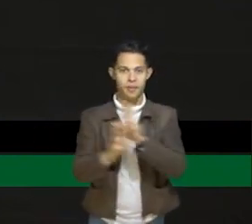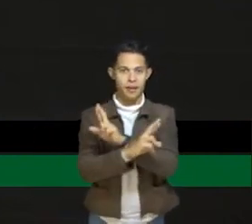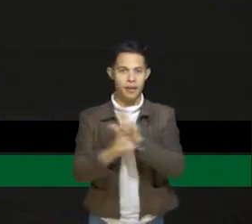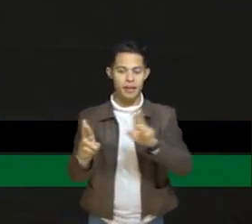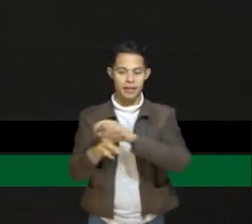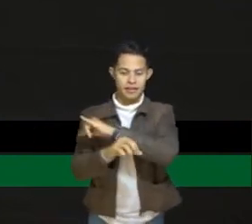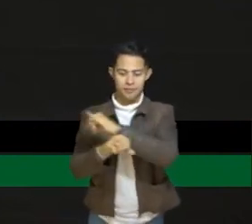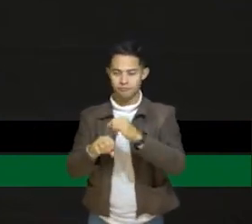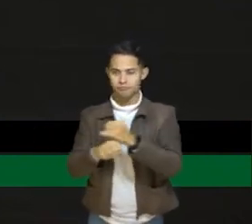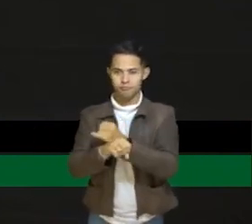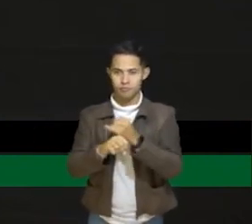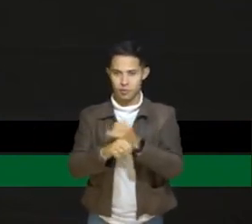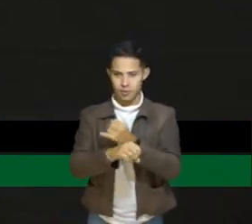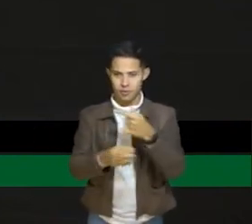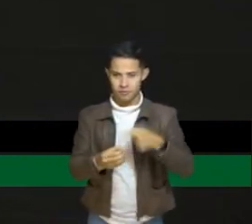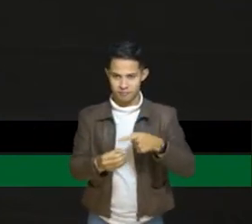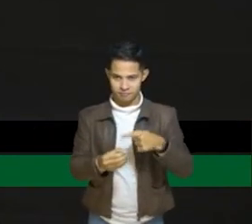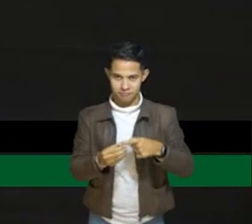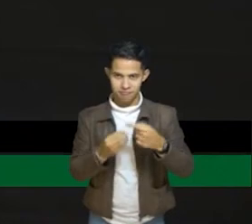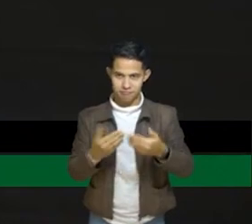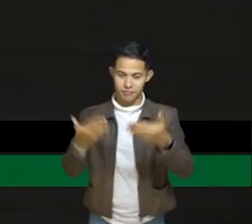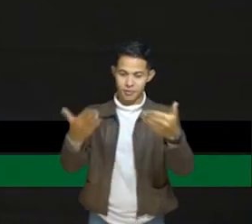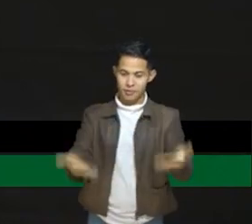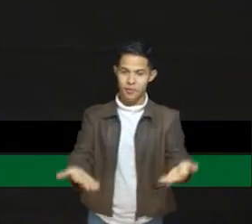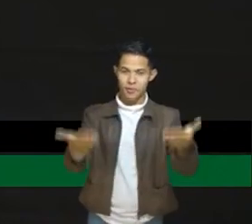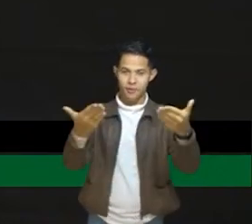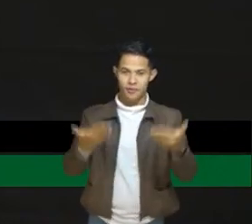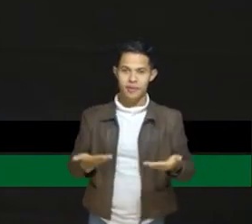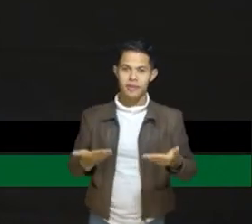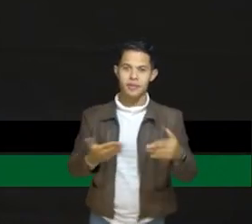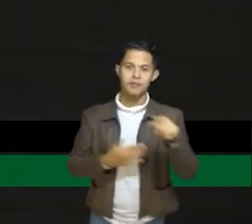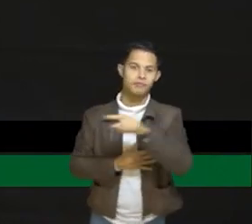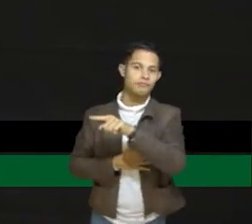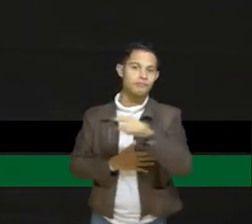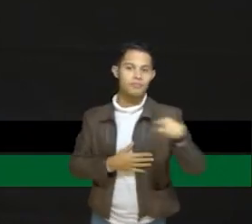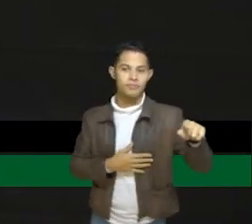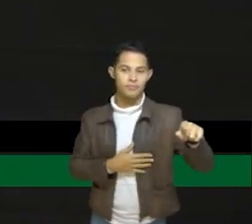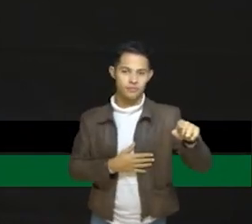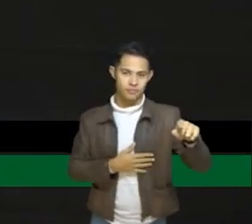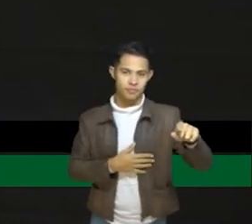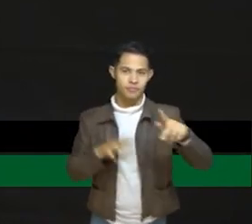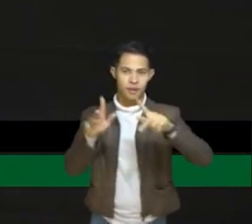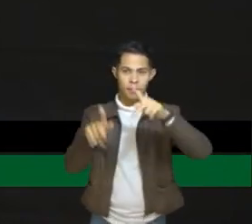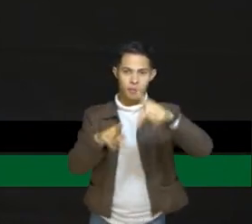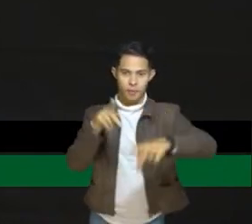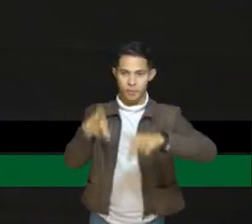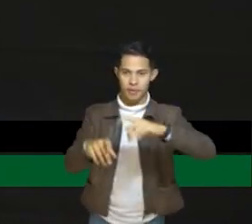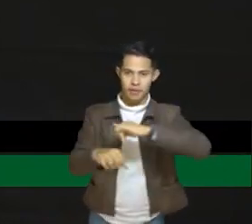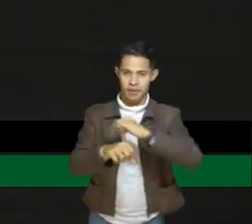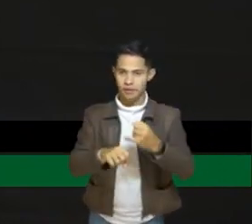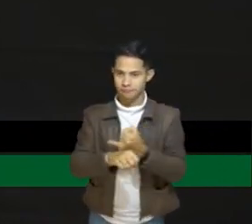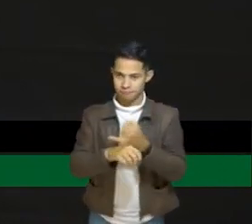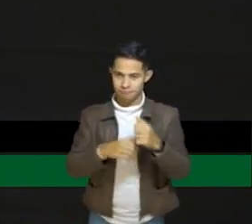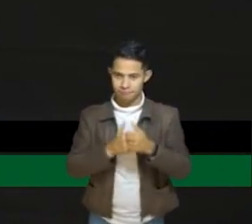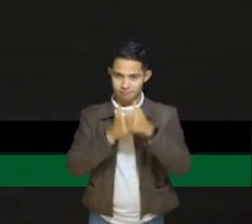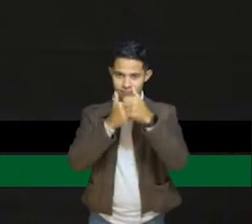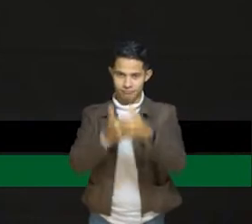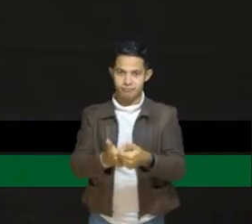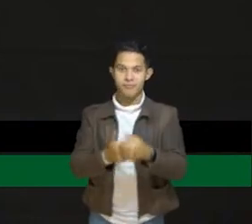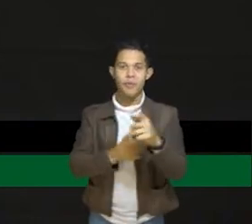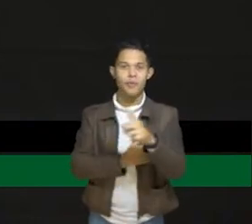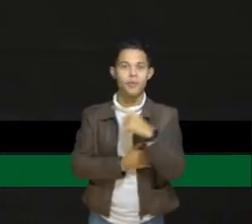Joinville, quero convidar aqui a todos vocês, o povo joinvilense, a quem nos acompanha, para a nossa